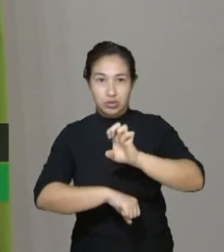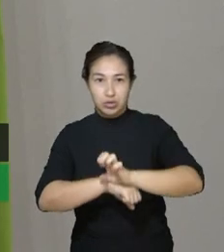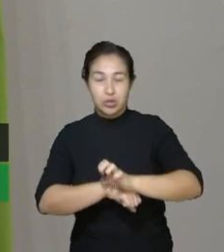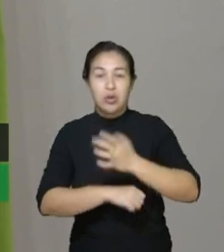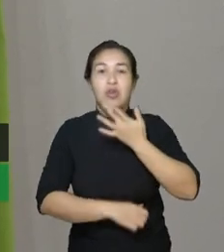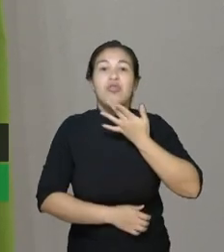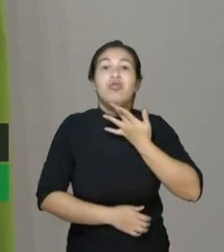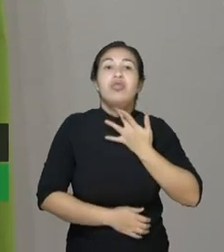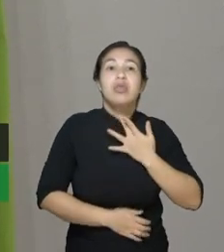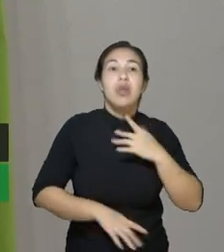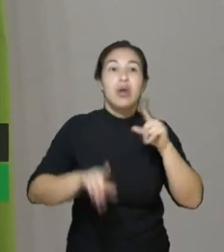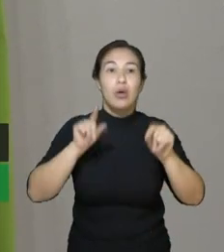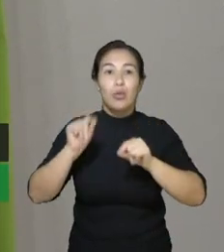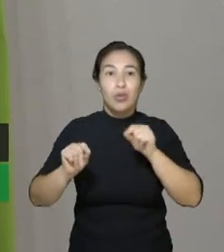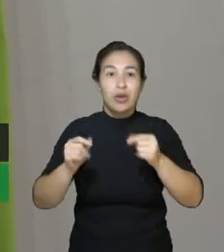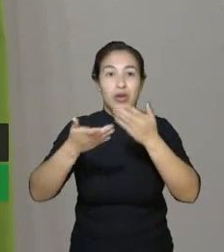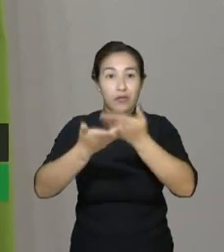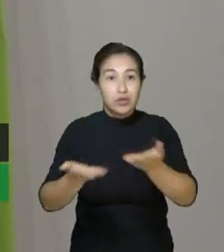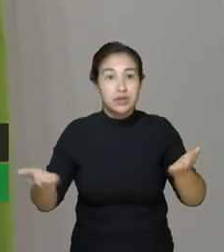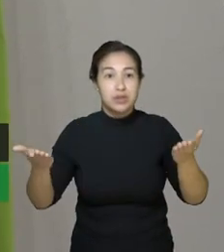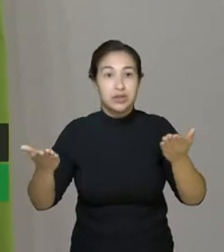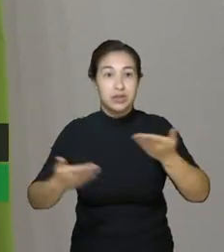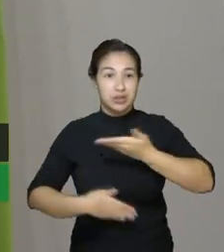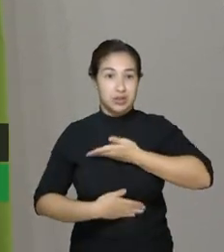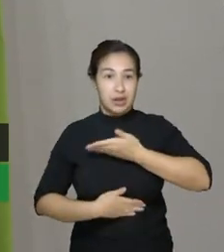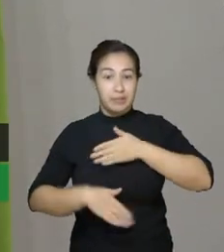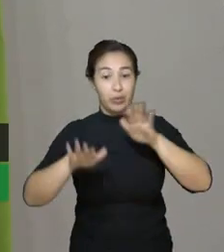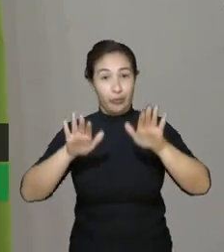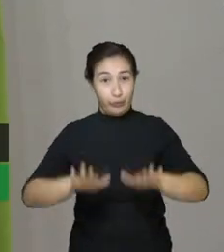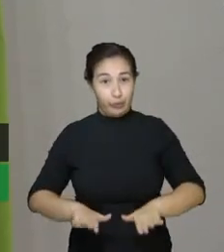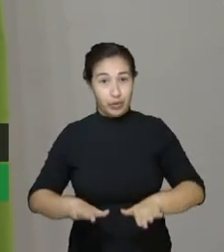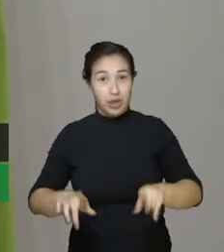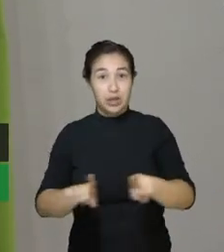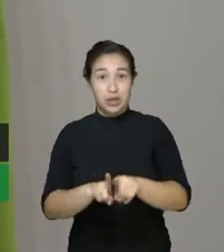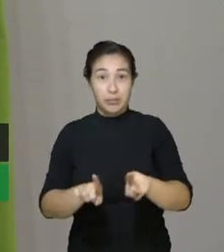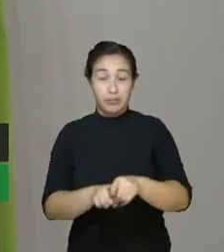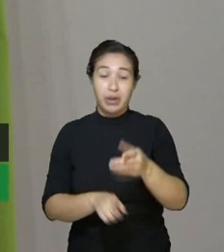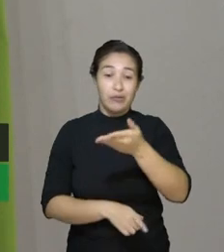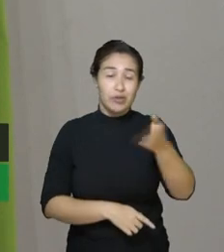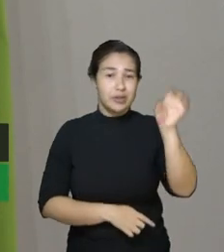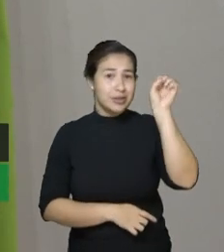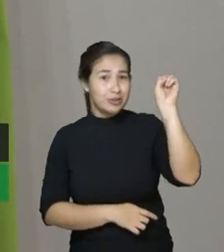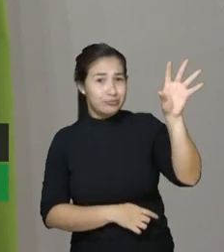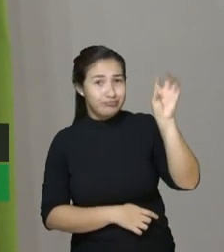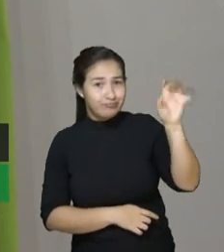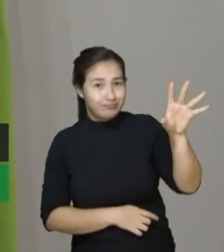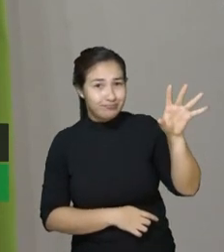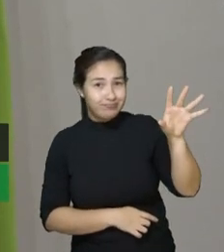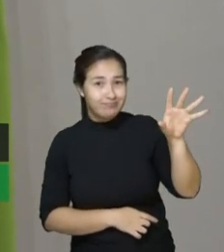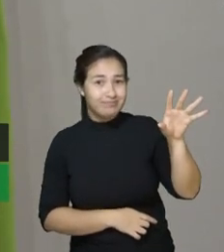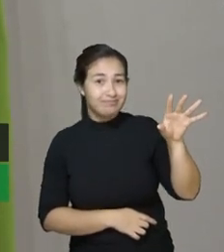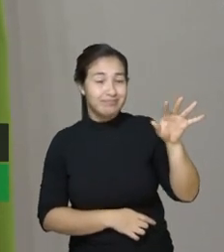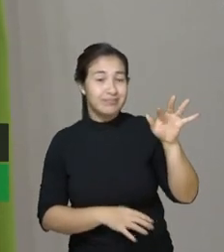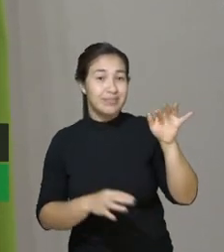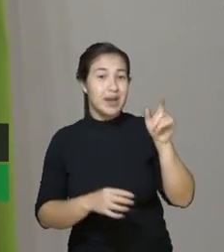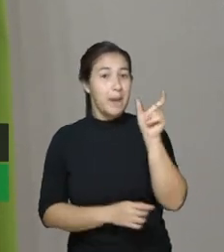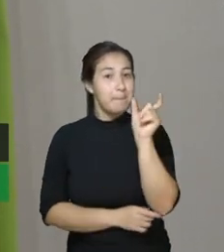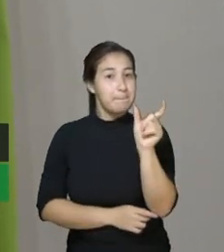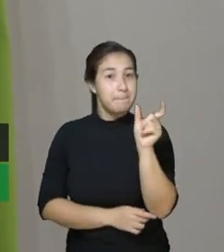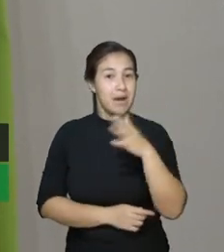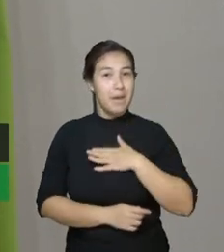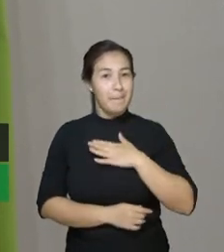desejando aos meus colegas deputados que aqui ficam e aos que partem as palavras que eu guardo com muito